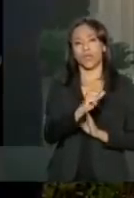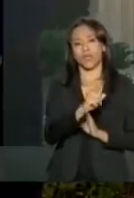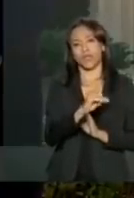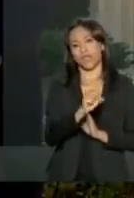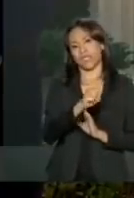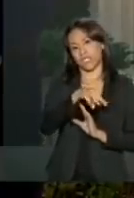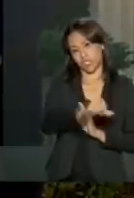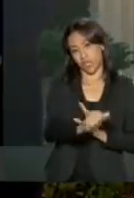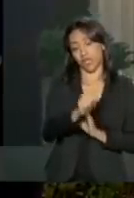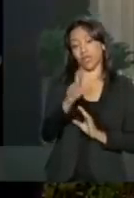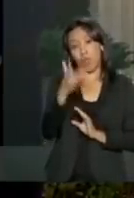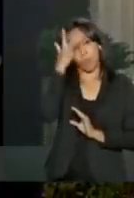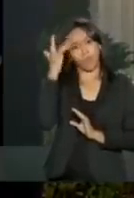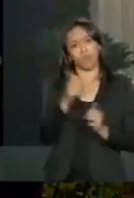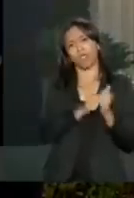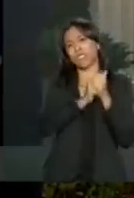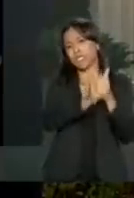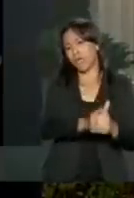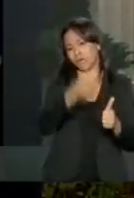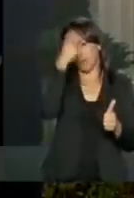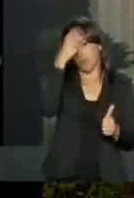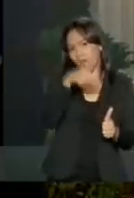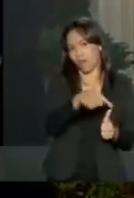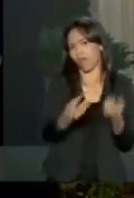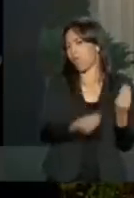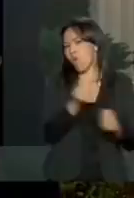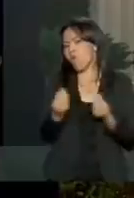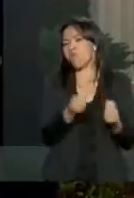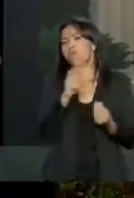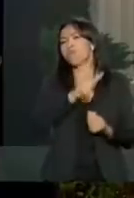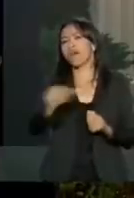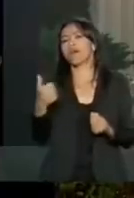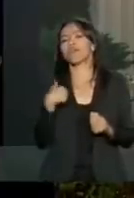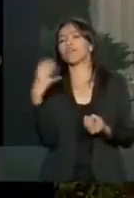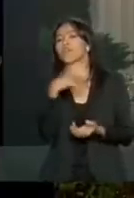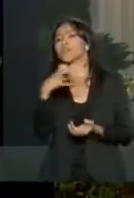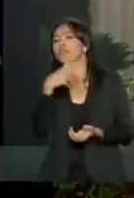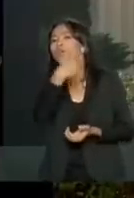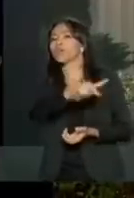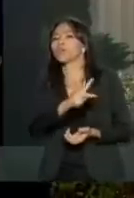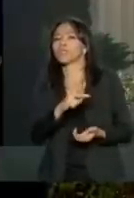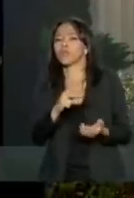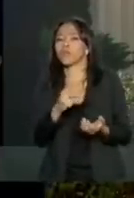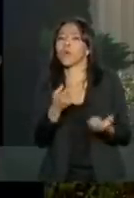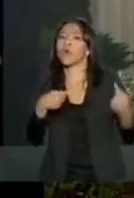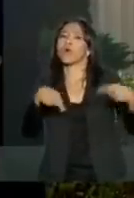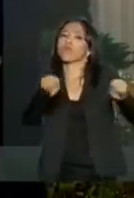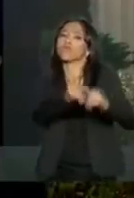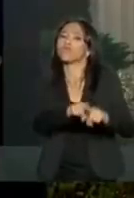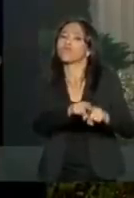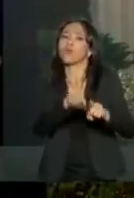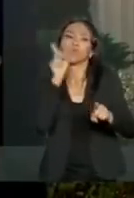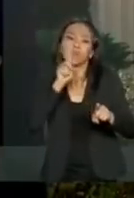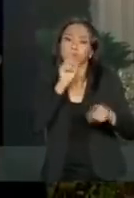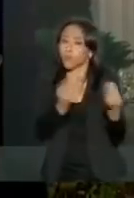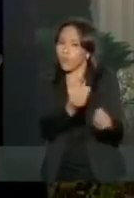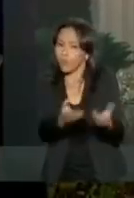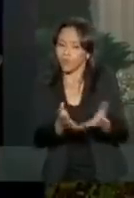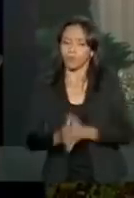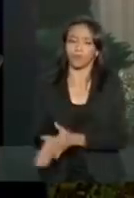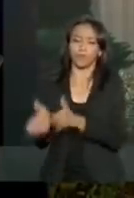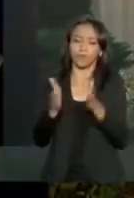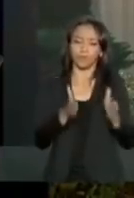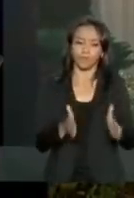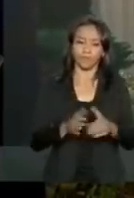segue ideias socialistas, como que isso impactaria o seu relacionamento com os Estados Unidos? A candidate who embraced socialism were to replace